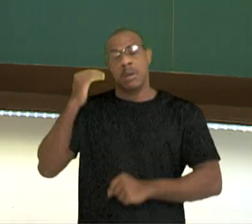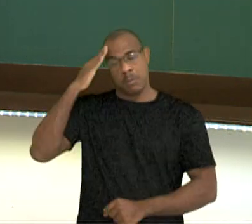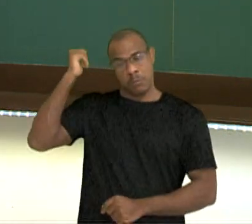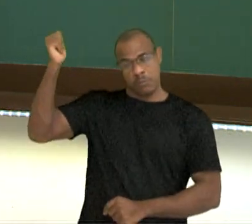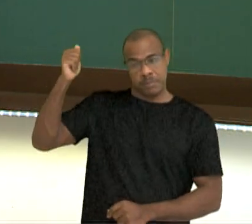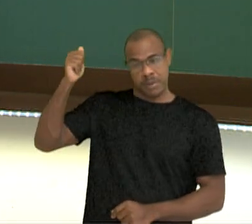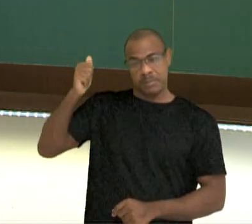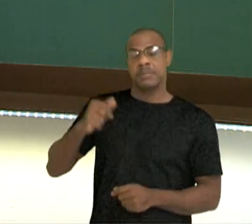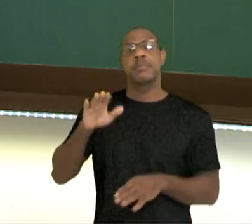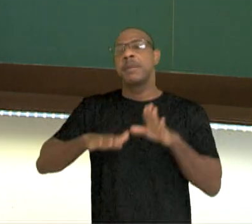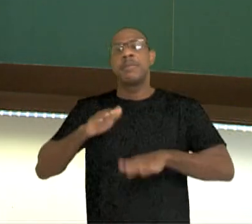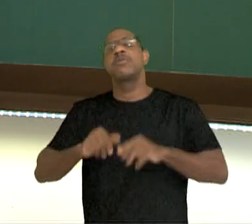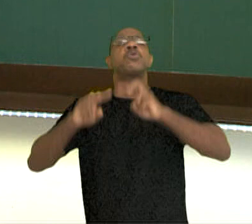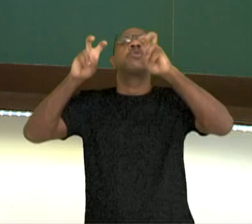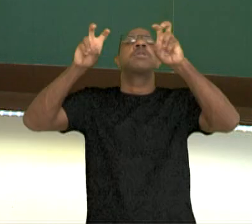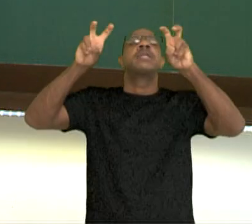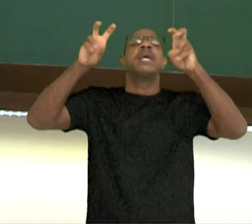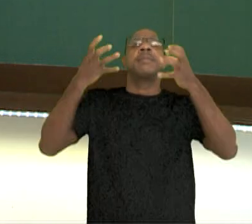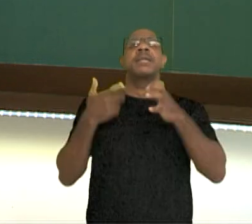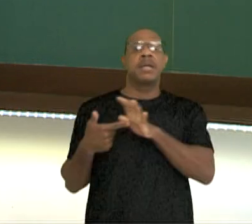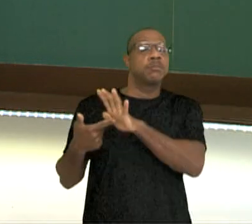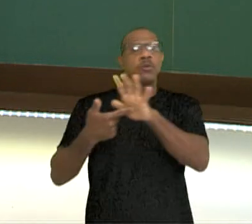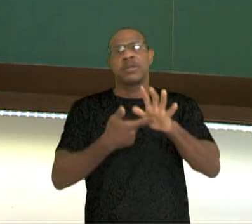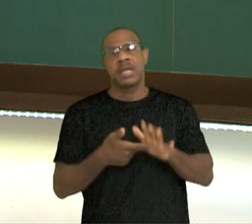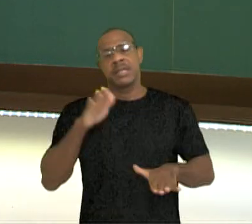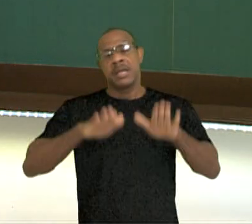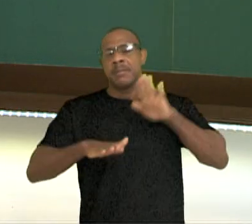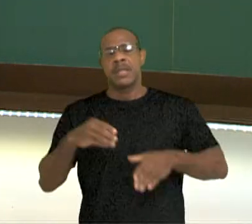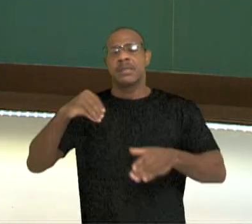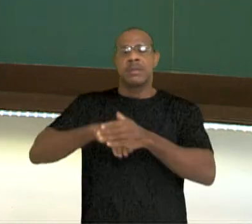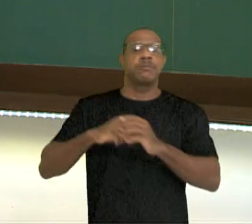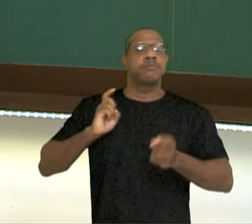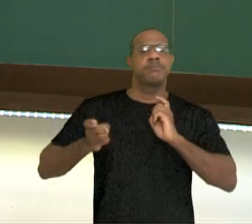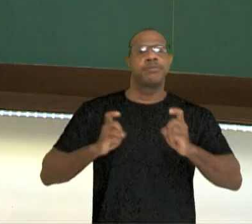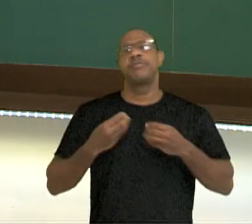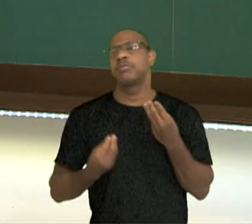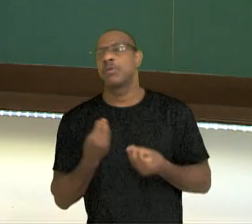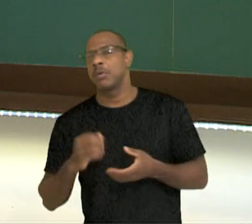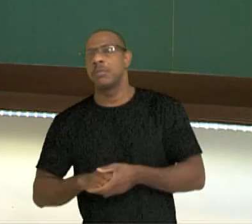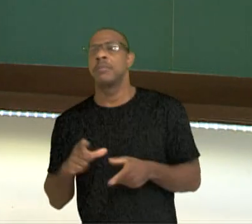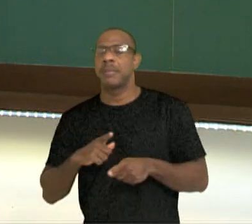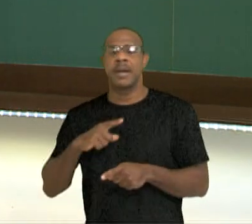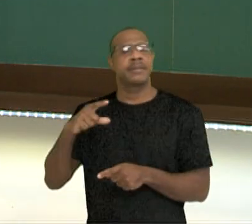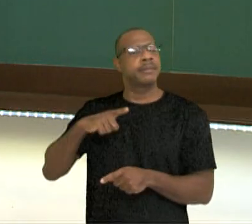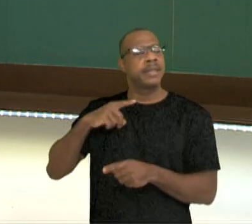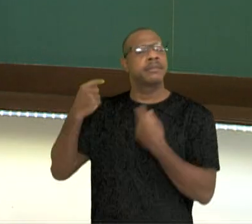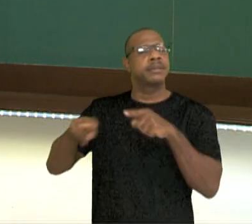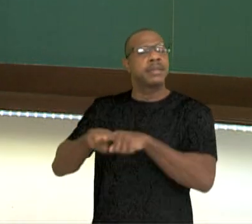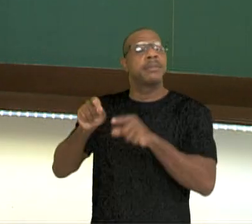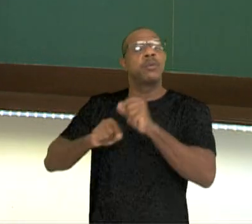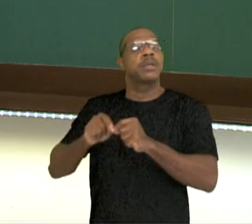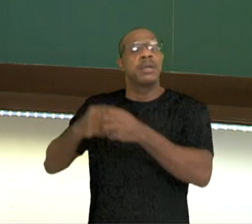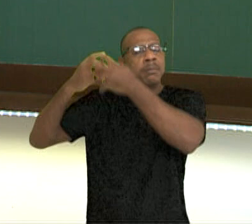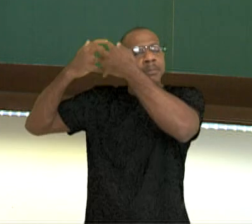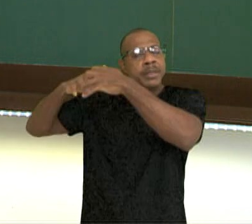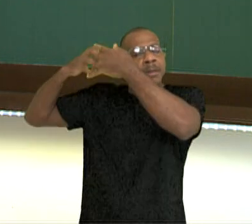um tema que ele quer propor no centro de uma discussão, para provocar a reflexão,